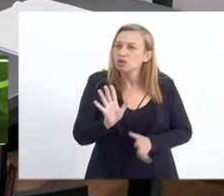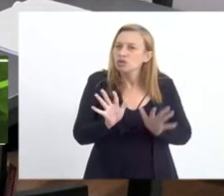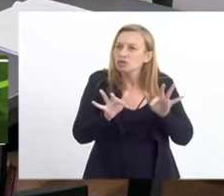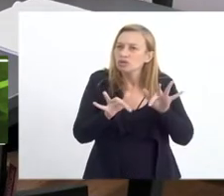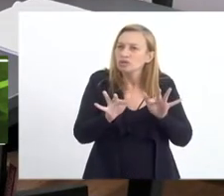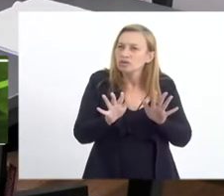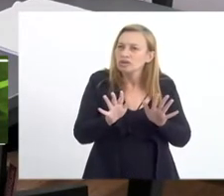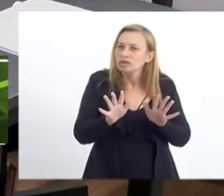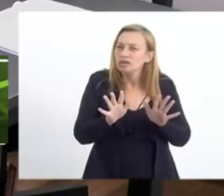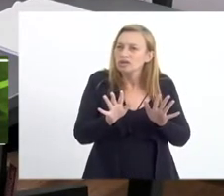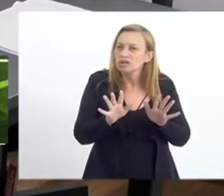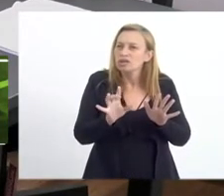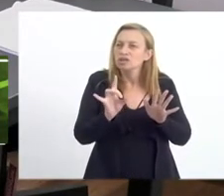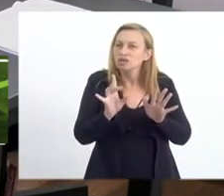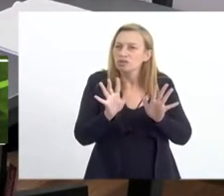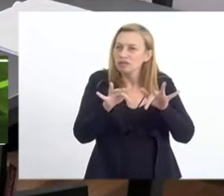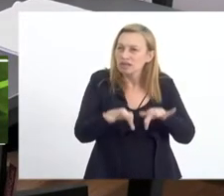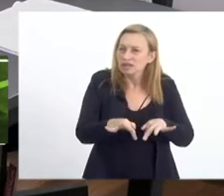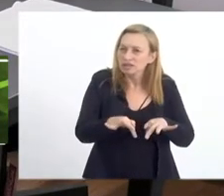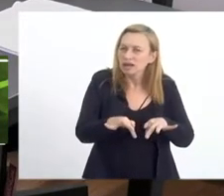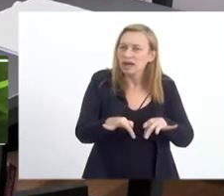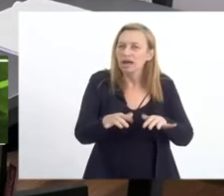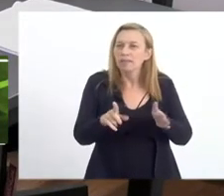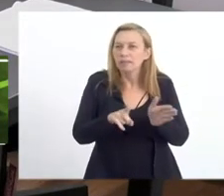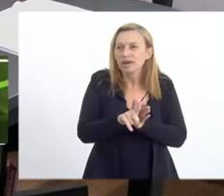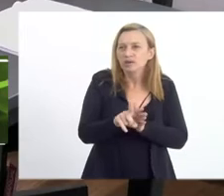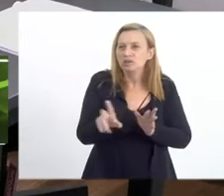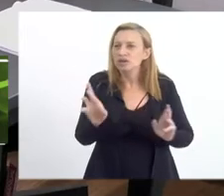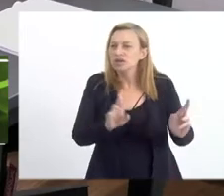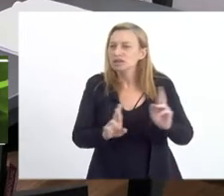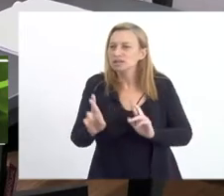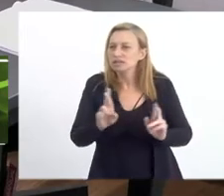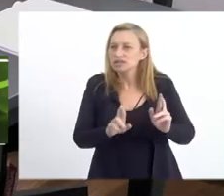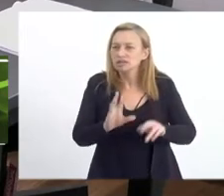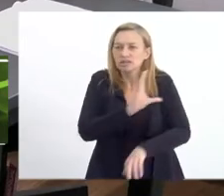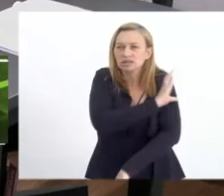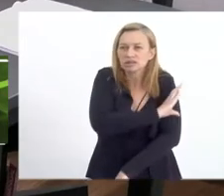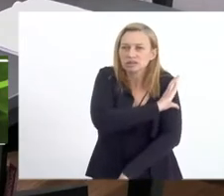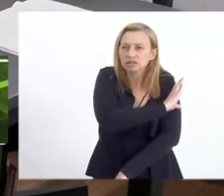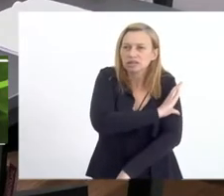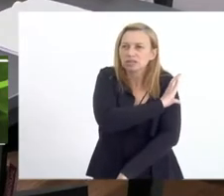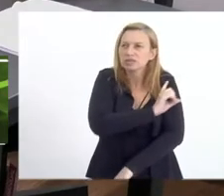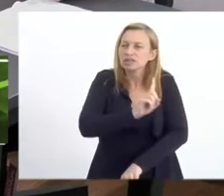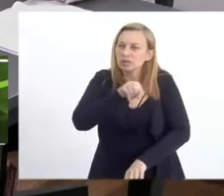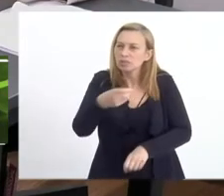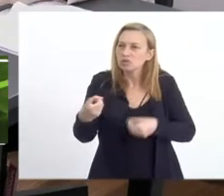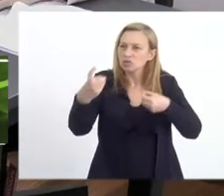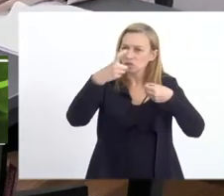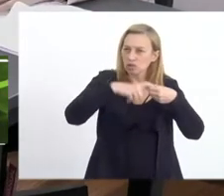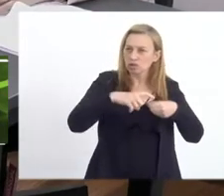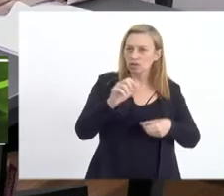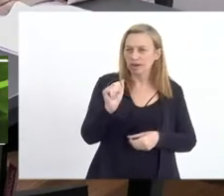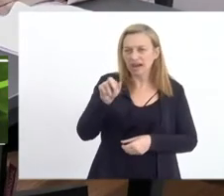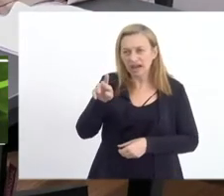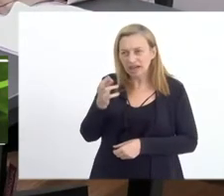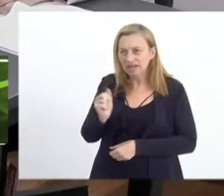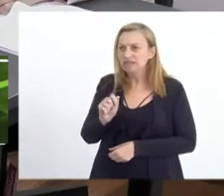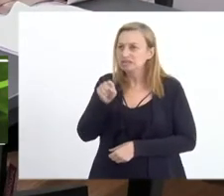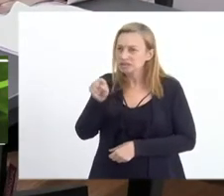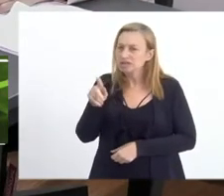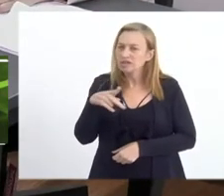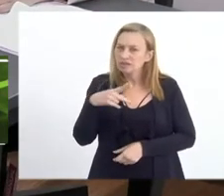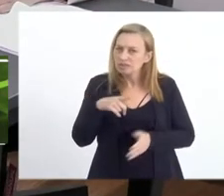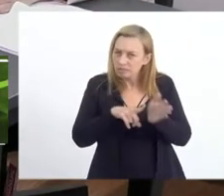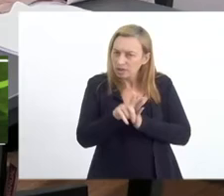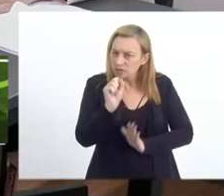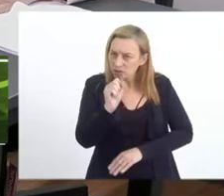vou finalizar a pergunta aqui em relação ao aeroporto de Campos, do Goitacazes, e aí eu retorno para Angra e você faz a sua colocação, tá